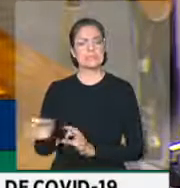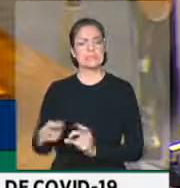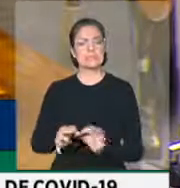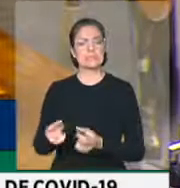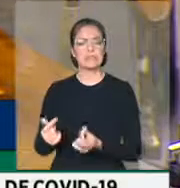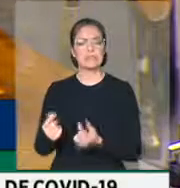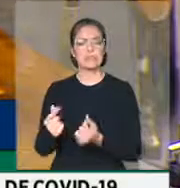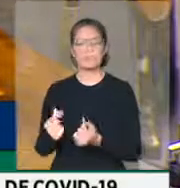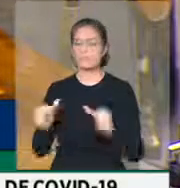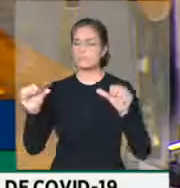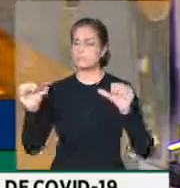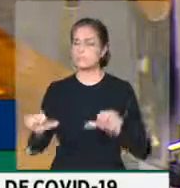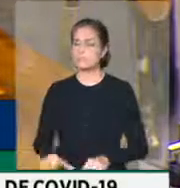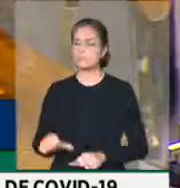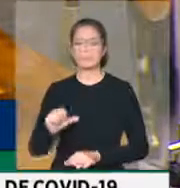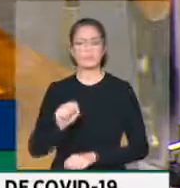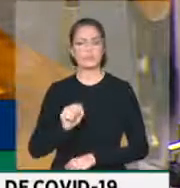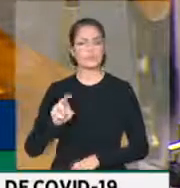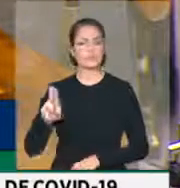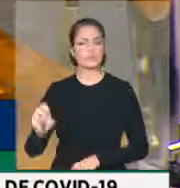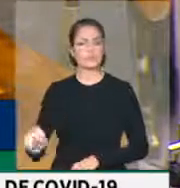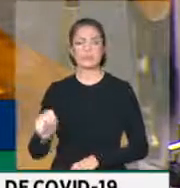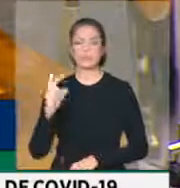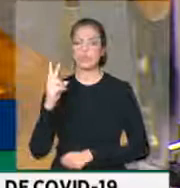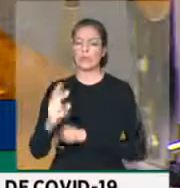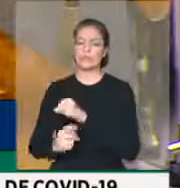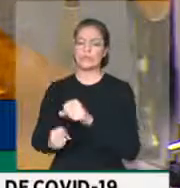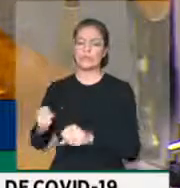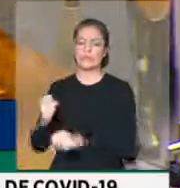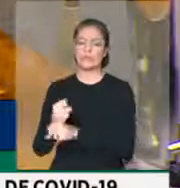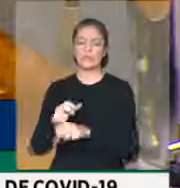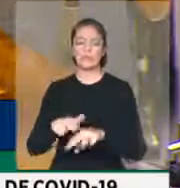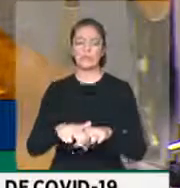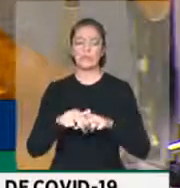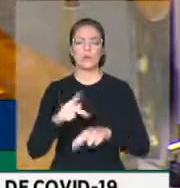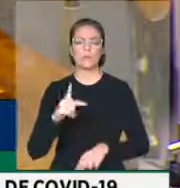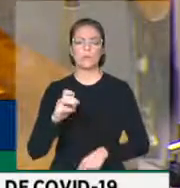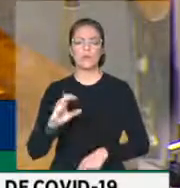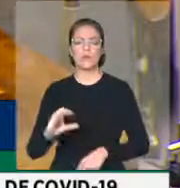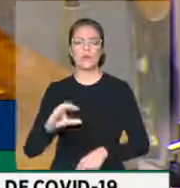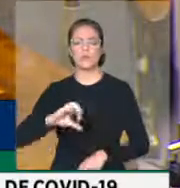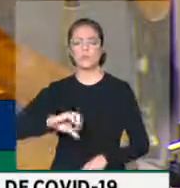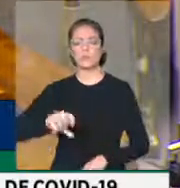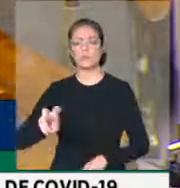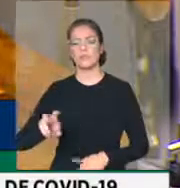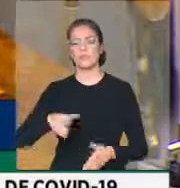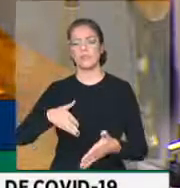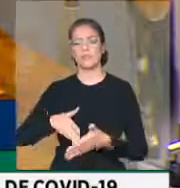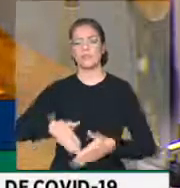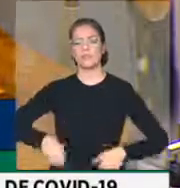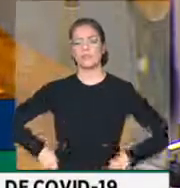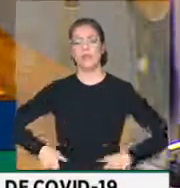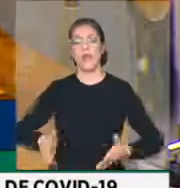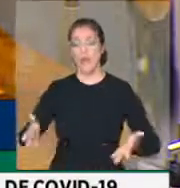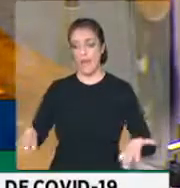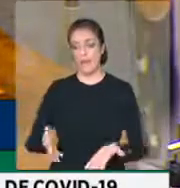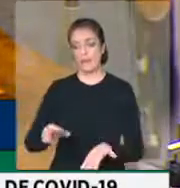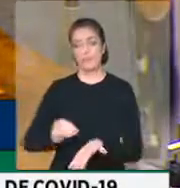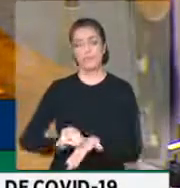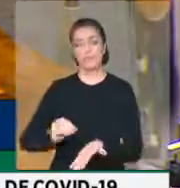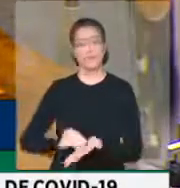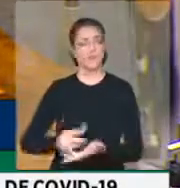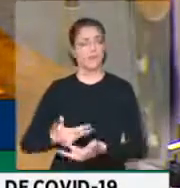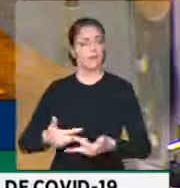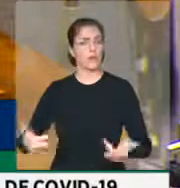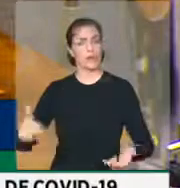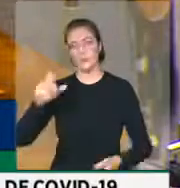nos últimos 2 anos com a PEC do teto dos gastos e que agora esses recursos fazem falta para os leitos, para os equipamentos de proteção